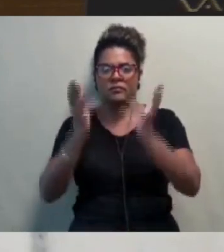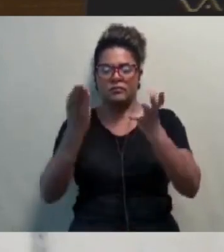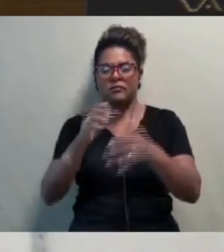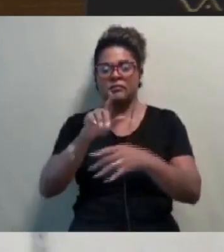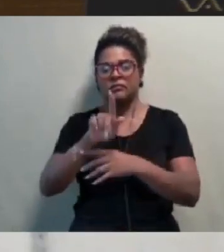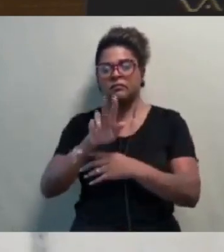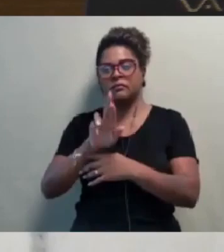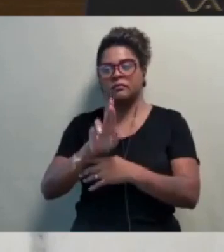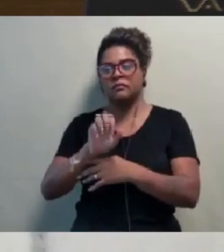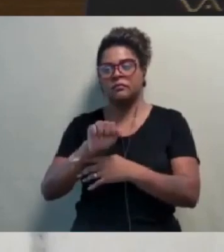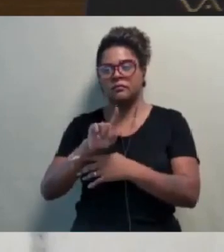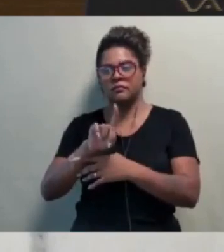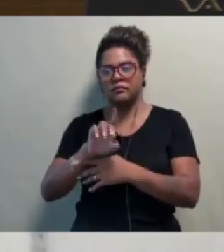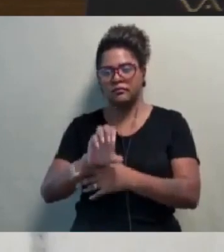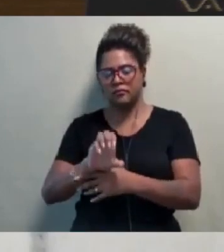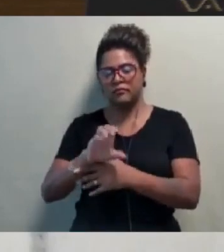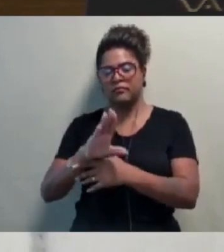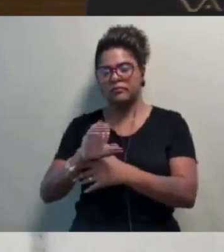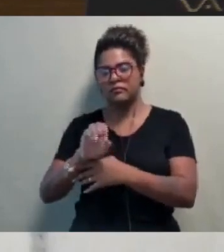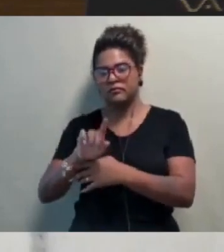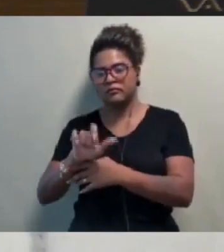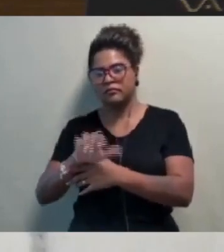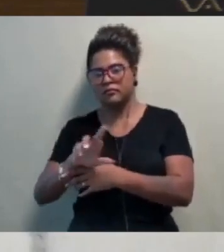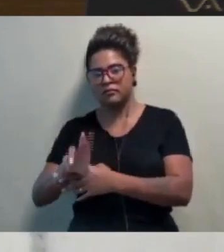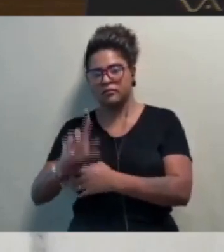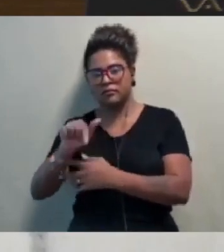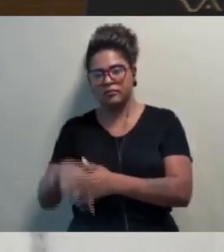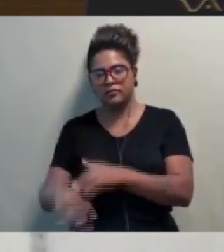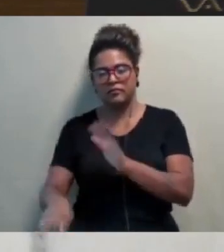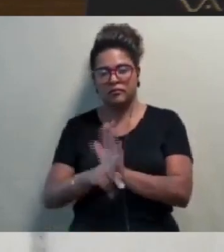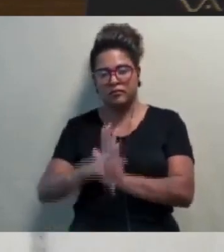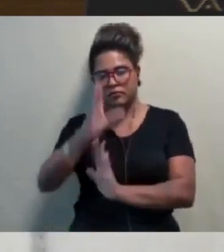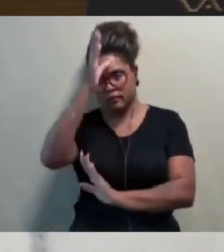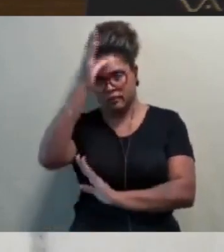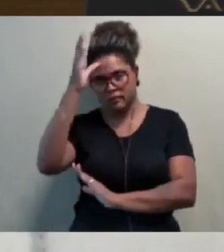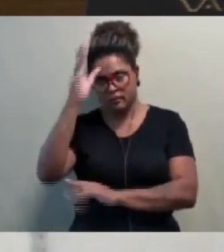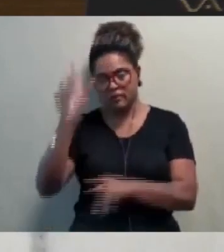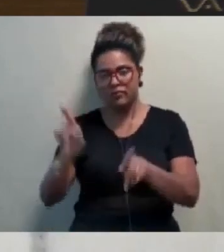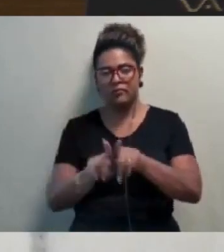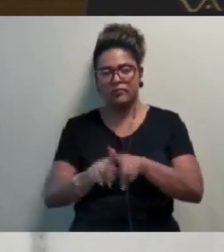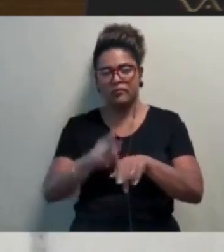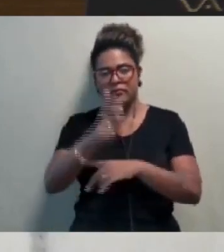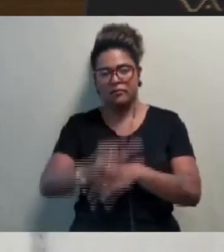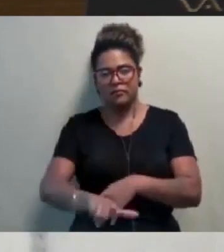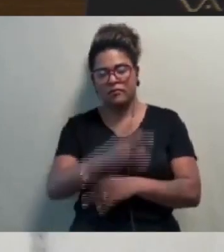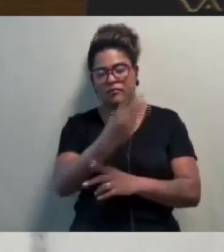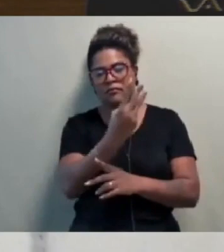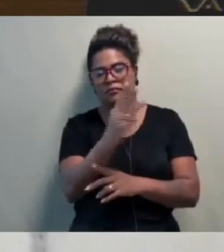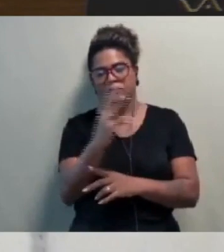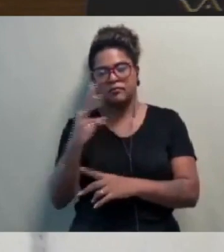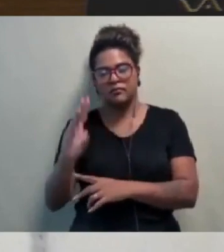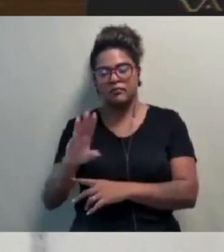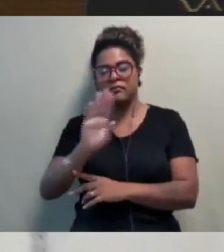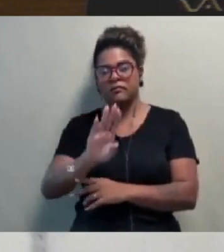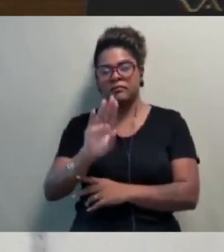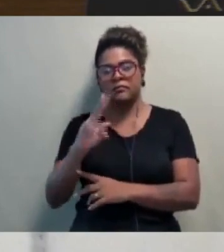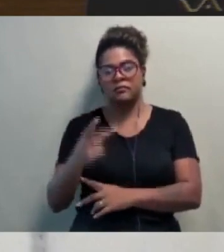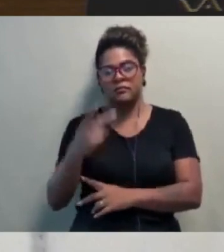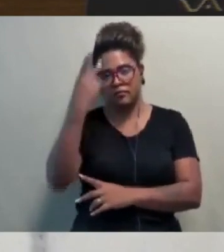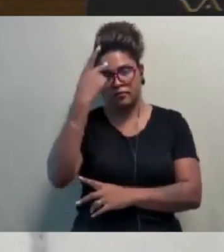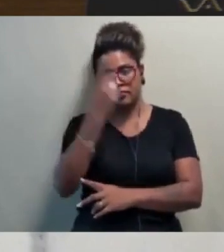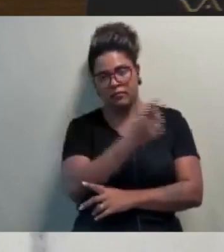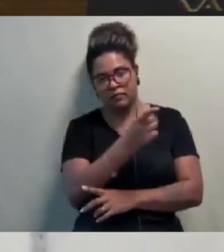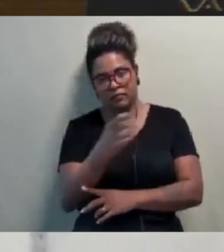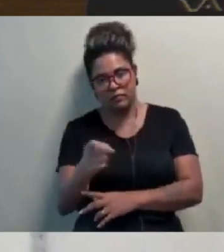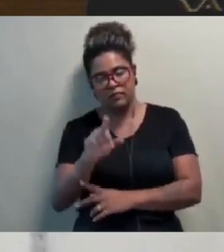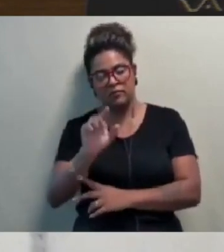maior comenda aqui da Câmara Municipal. E ainda divulgar mais uma vez o portal que nós lançamos hoje, o BH para Você, que é